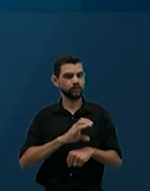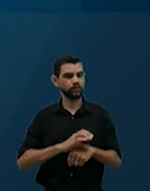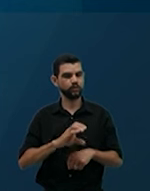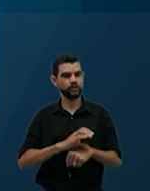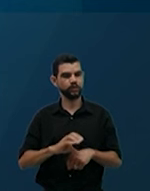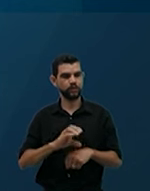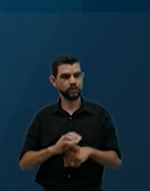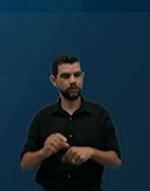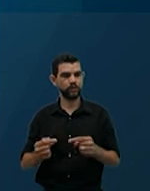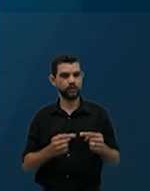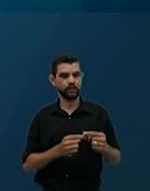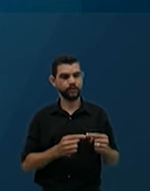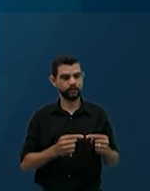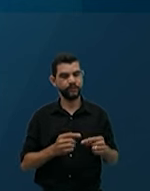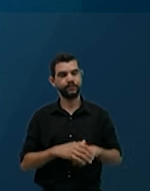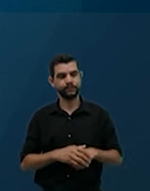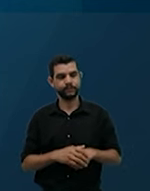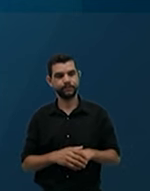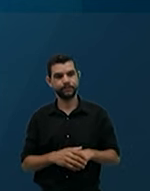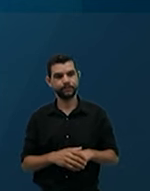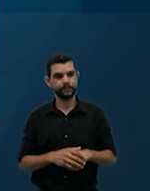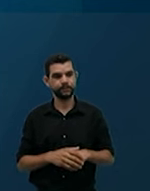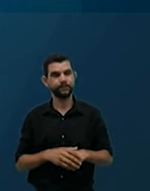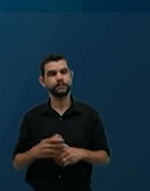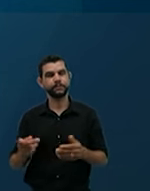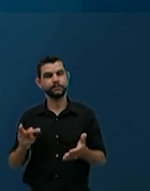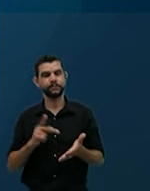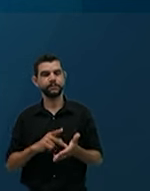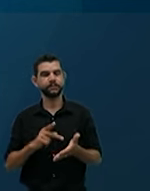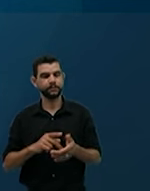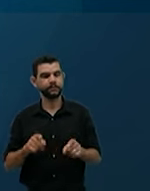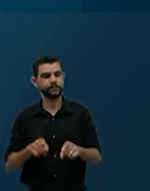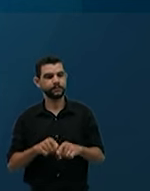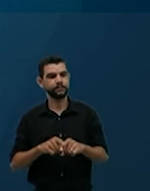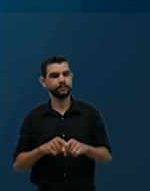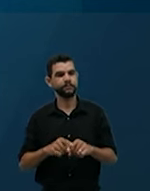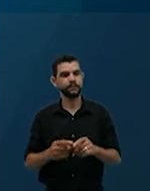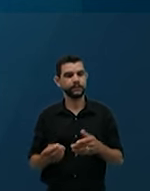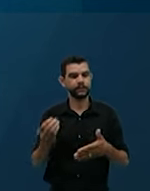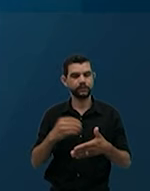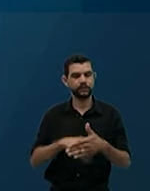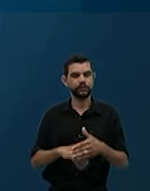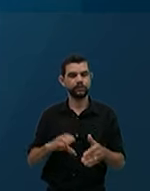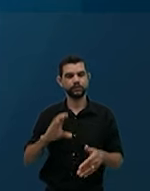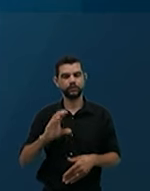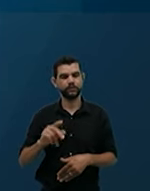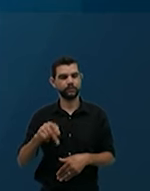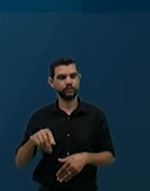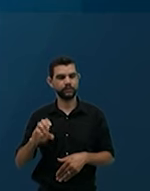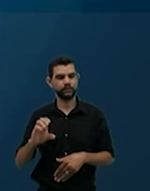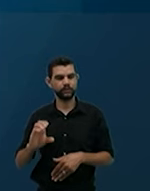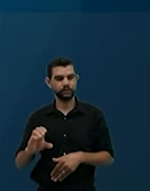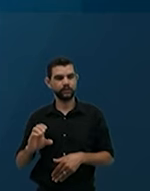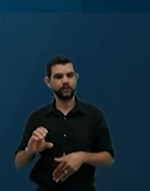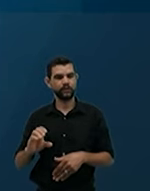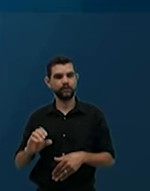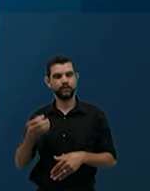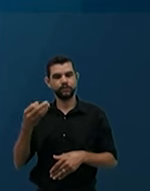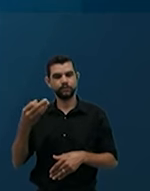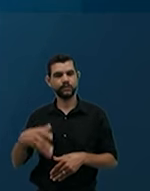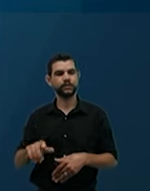denegatórias de segurança. E também é verdade que está expresso no CPC que há a possibilidade de recurso especial. Então, entendo